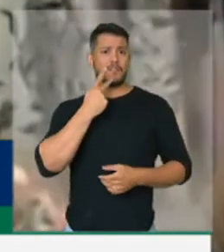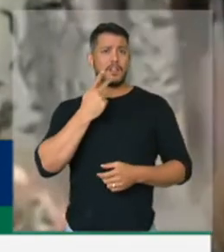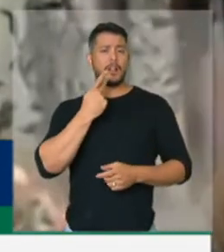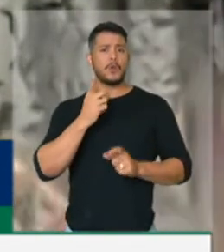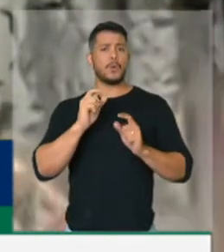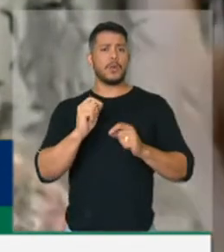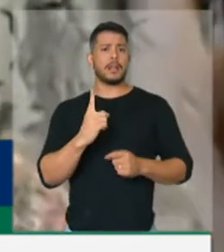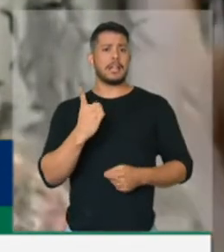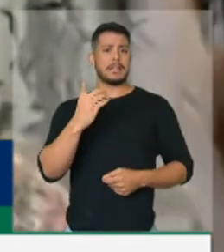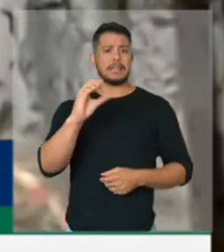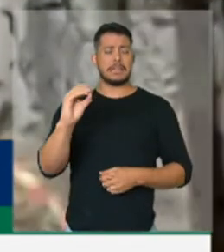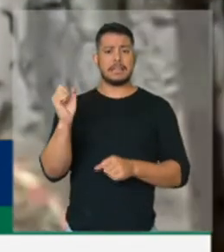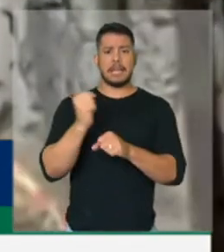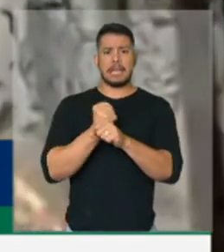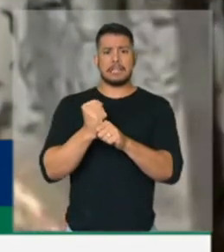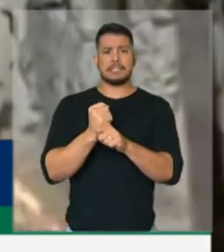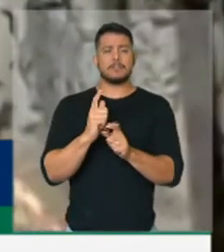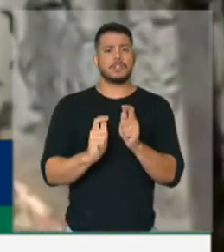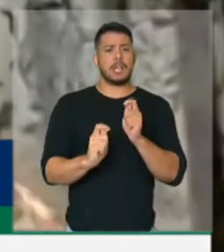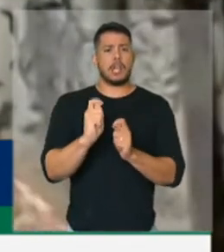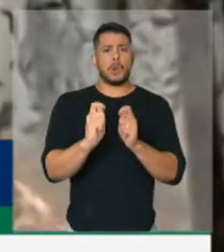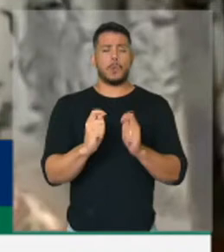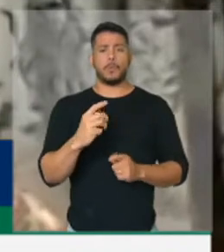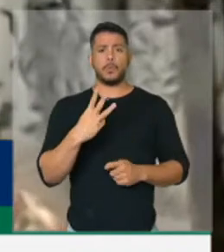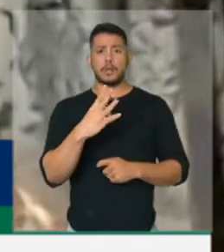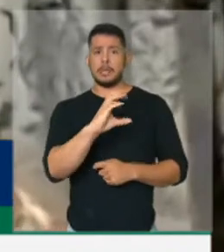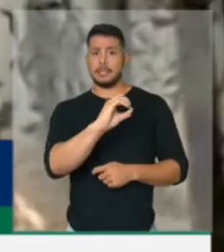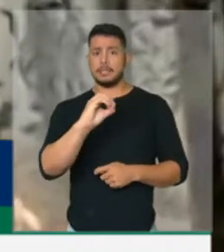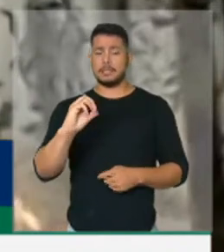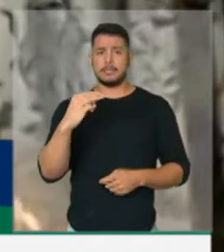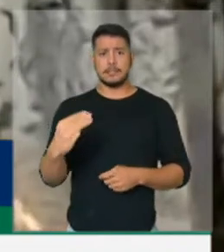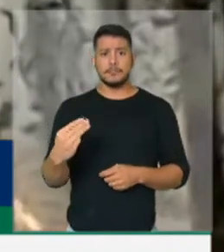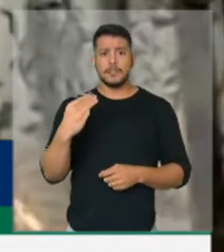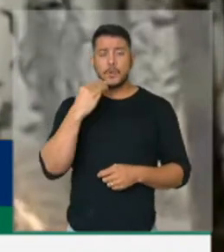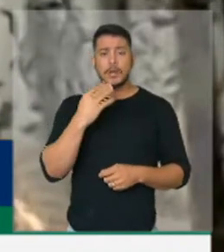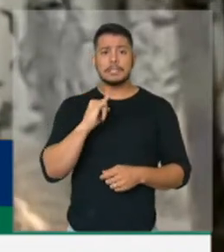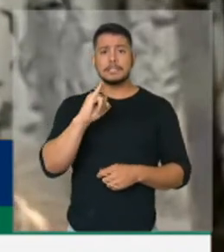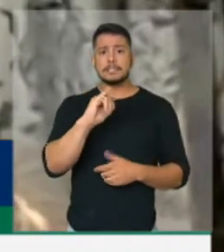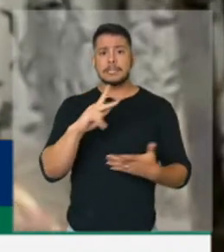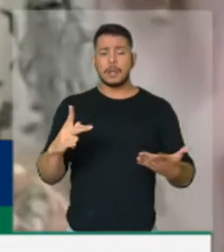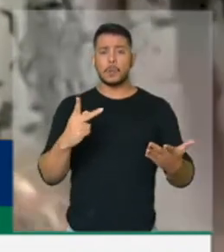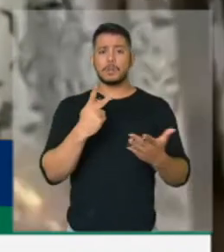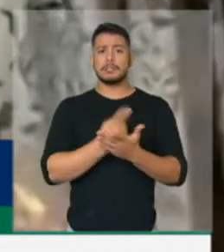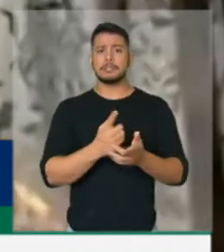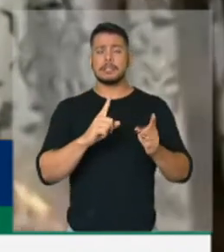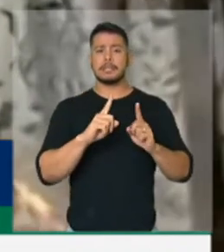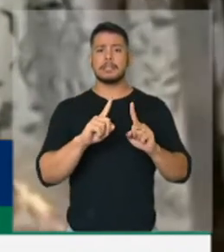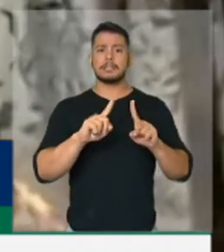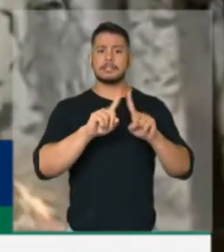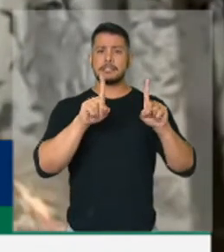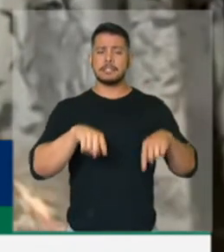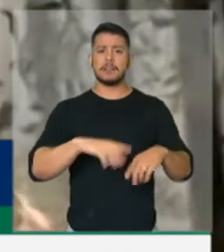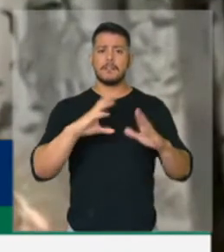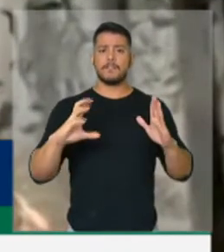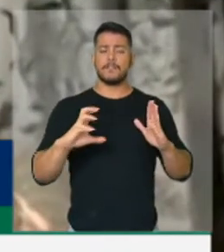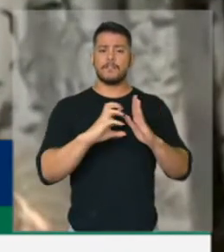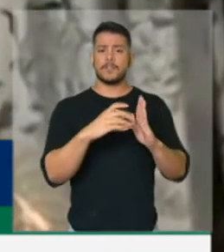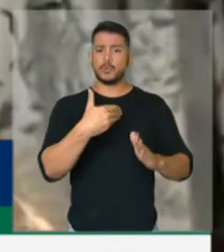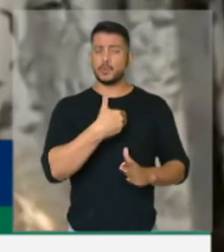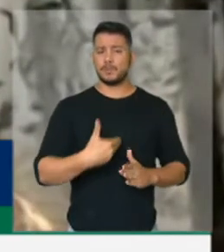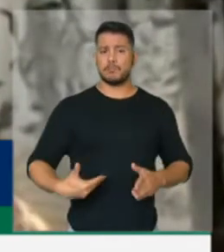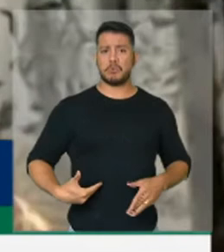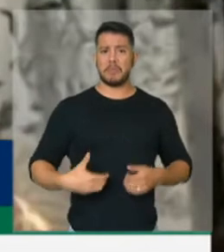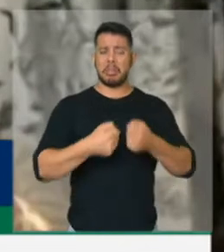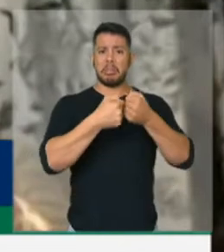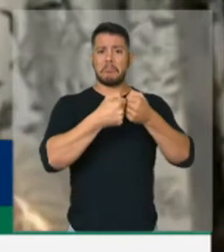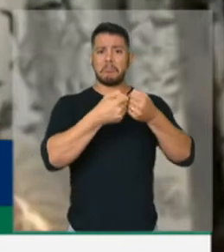anos 300 bilhões com um desmonte do Estado brasileiro a partir da destruição dos serviços públicos que está